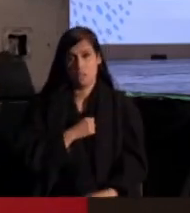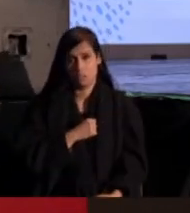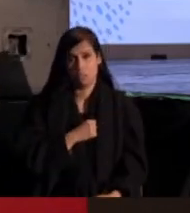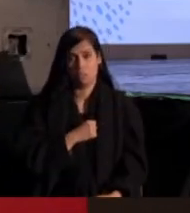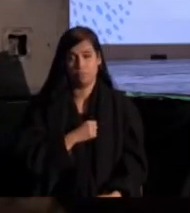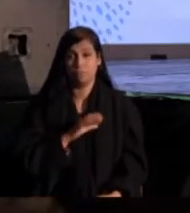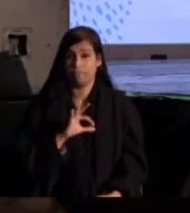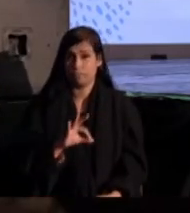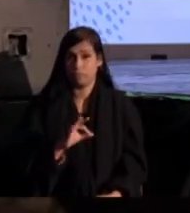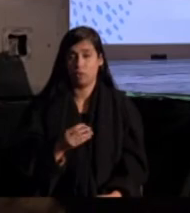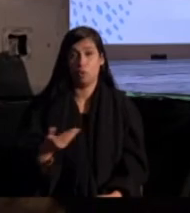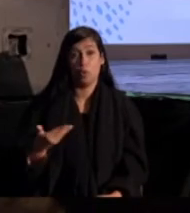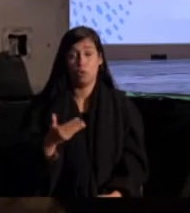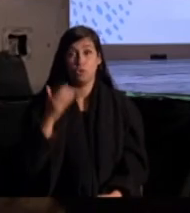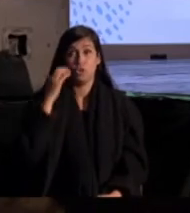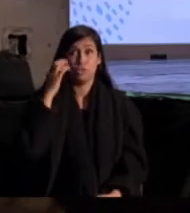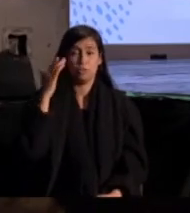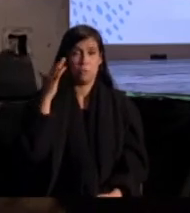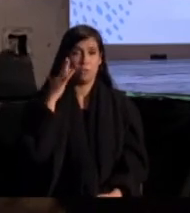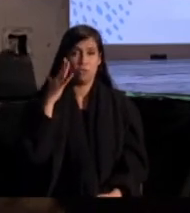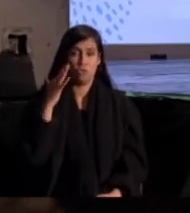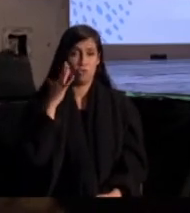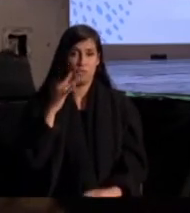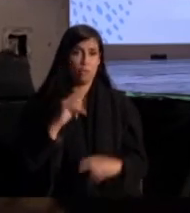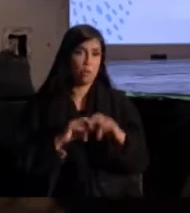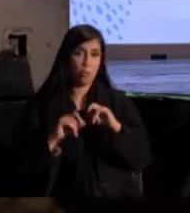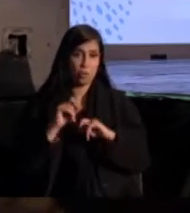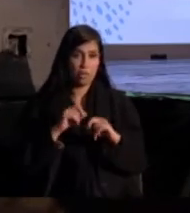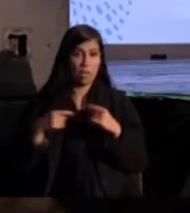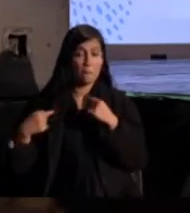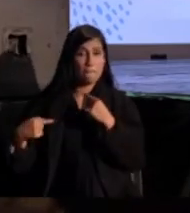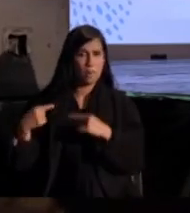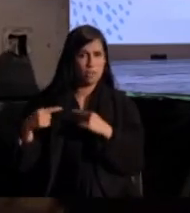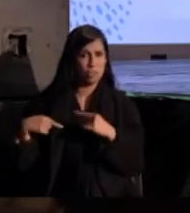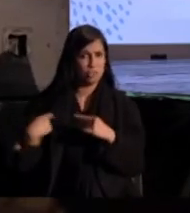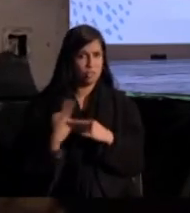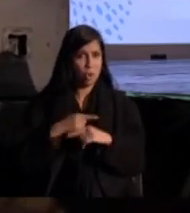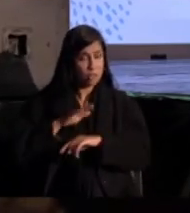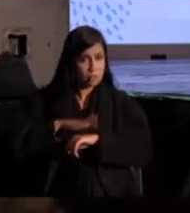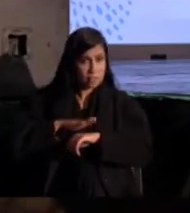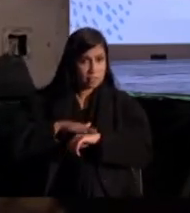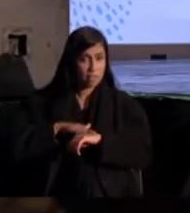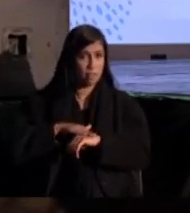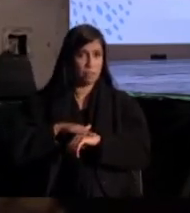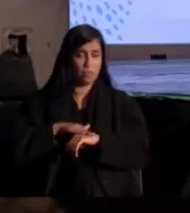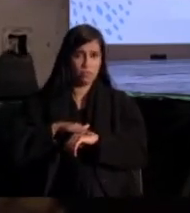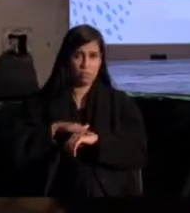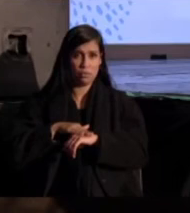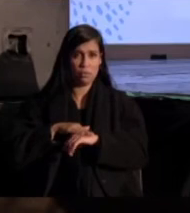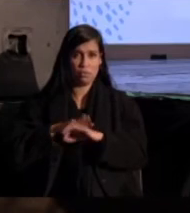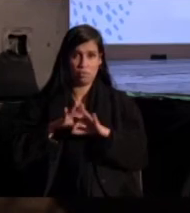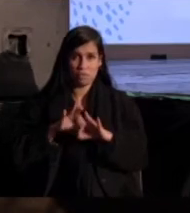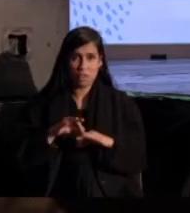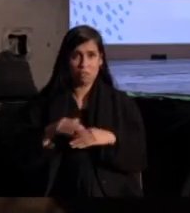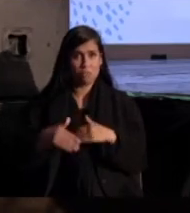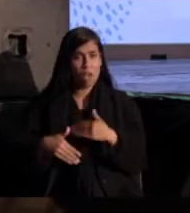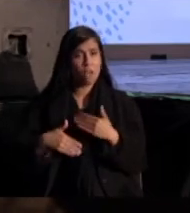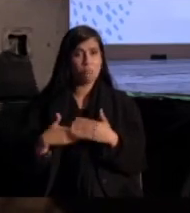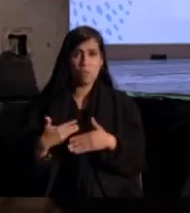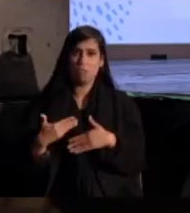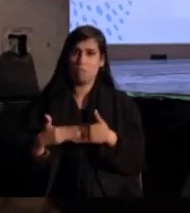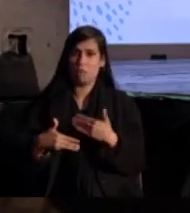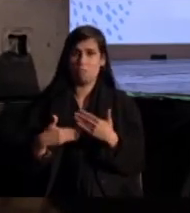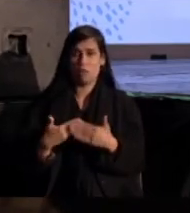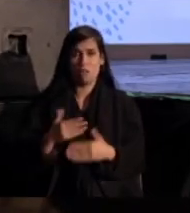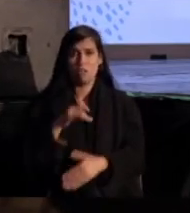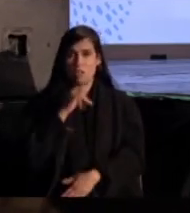a necessidade de imaginar que as políticas que nós construímos ao longo dos últimos, vamos